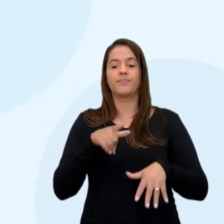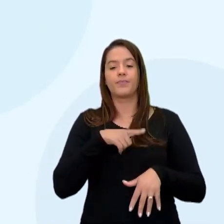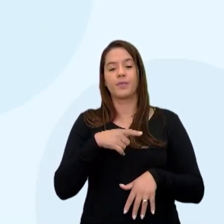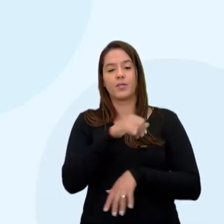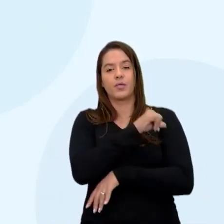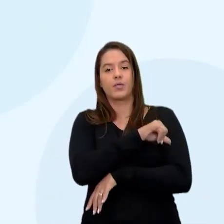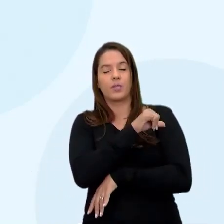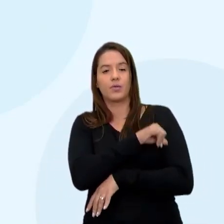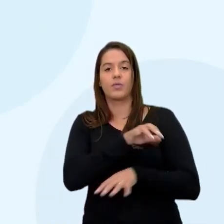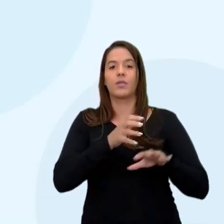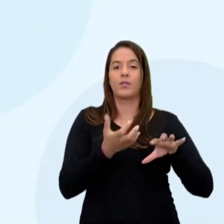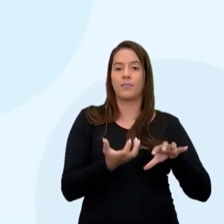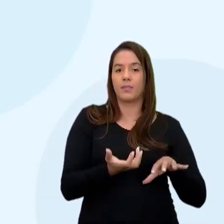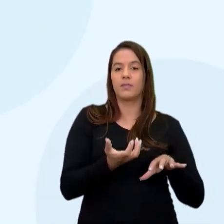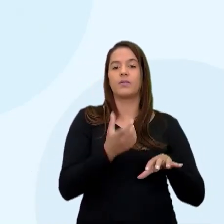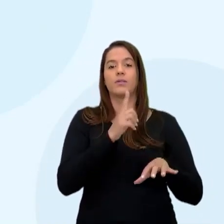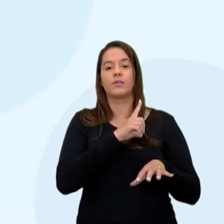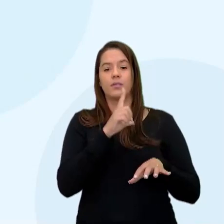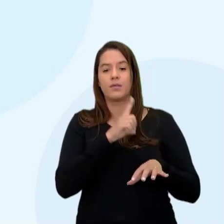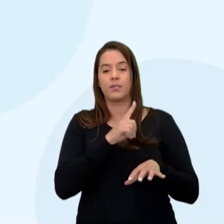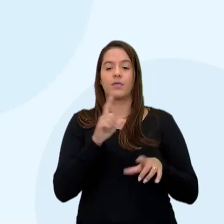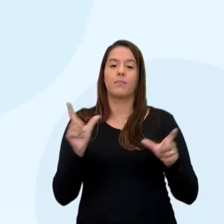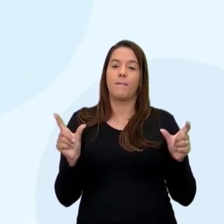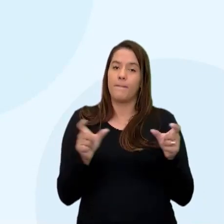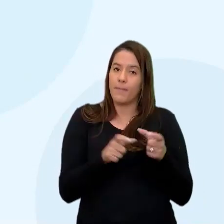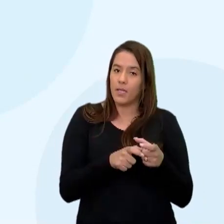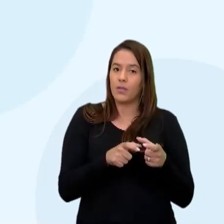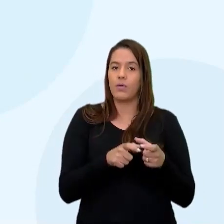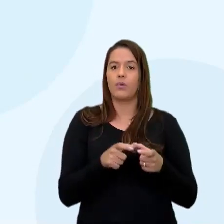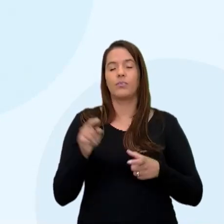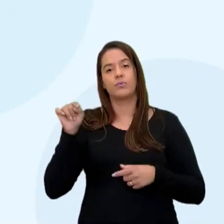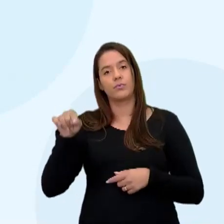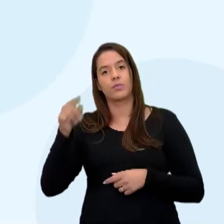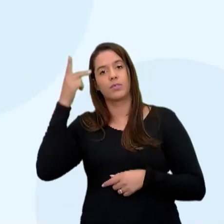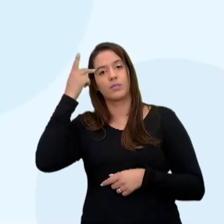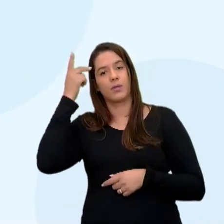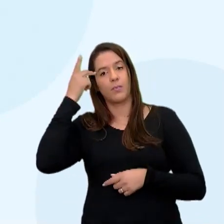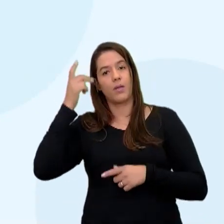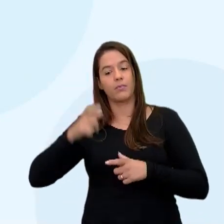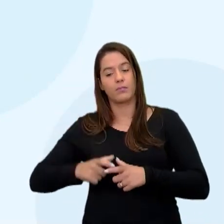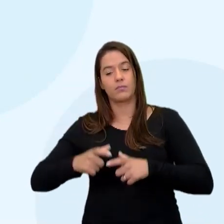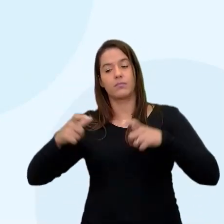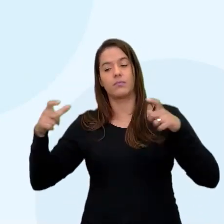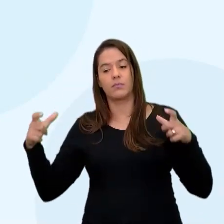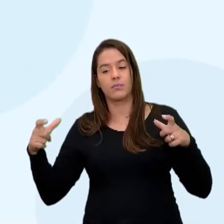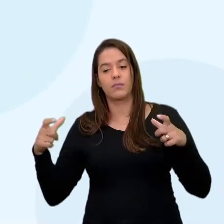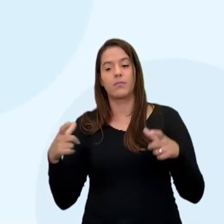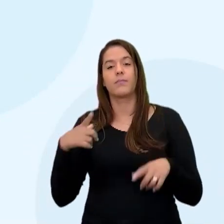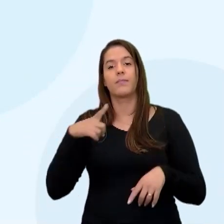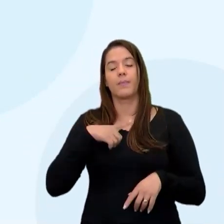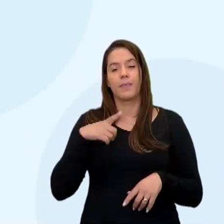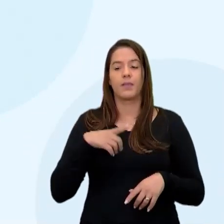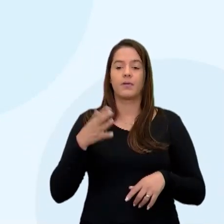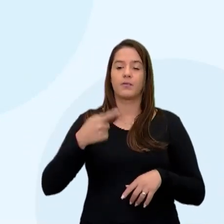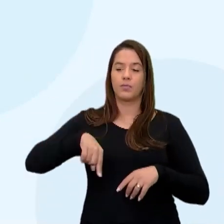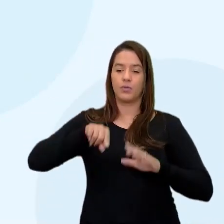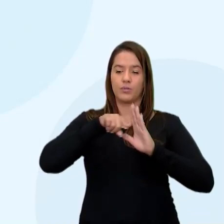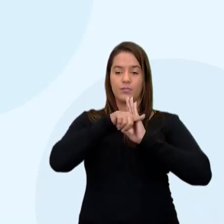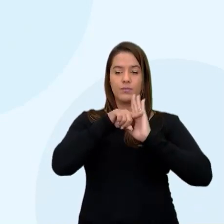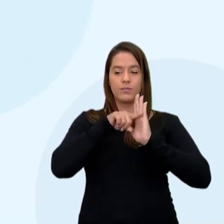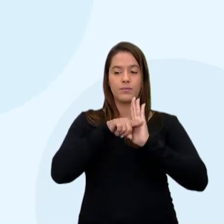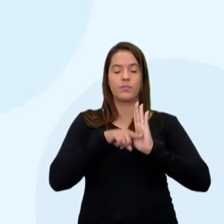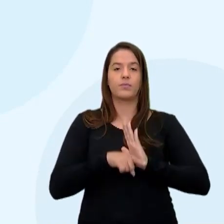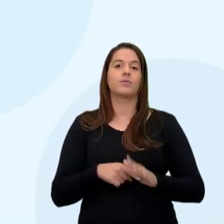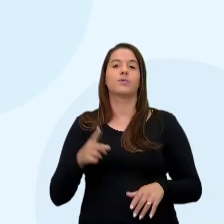Janeiro e Brasília têm uma influência menor do que São Paulo pelas características da pesquisa feita